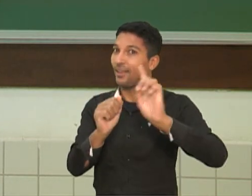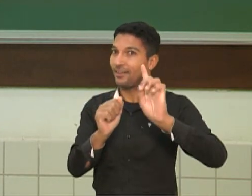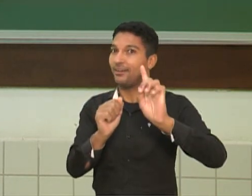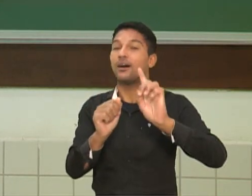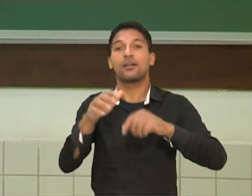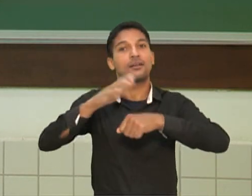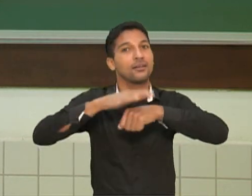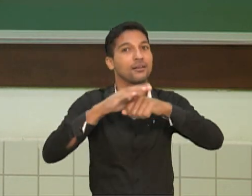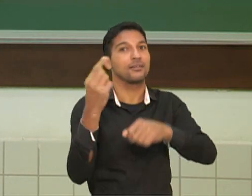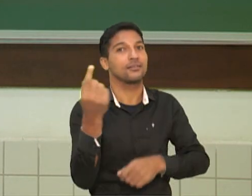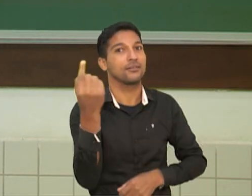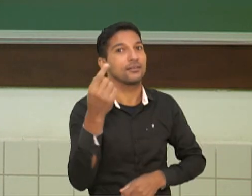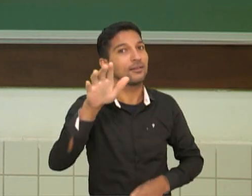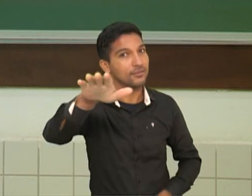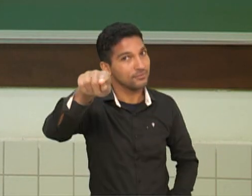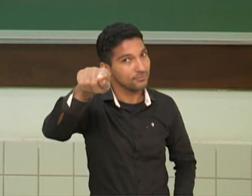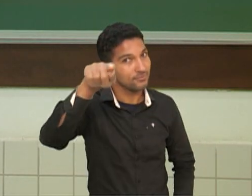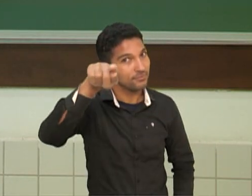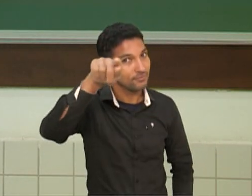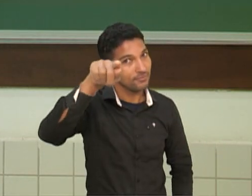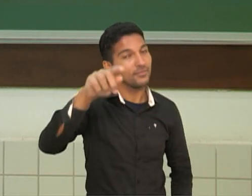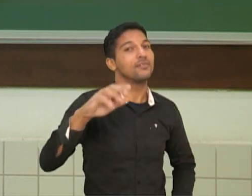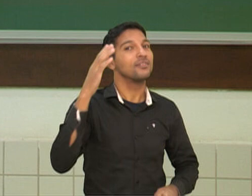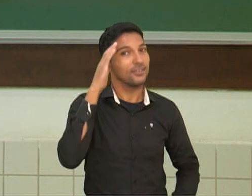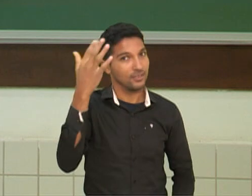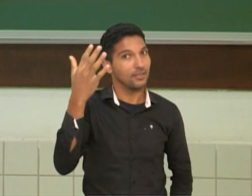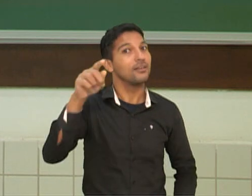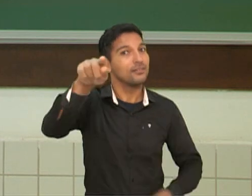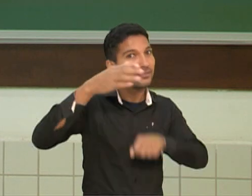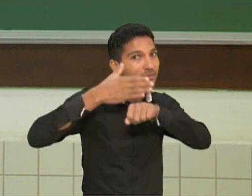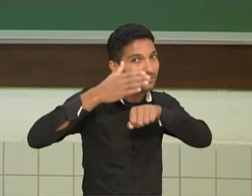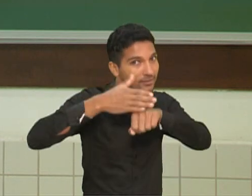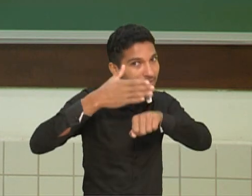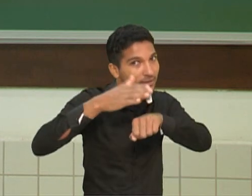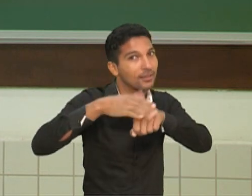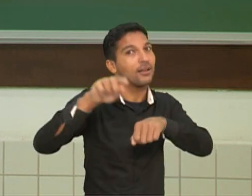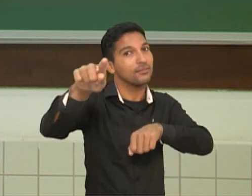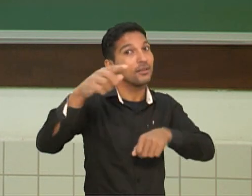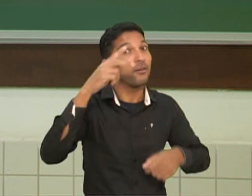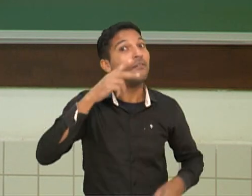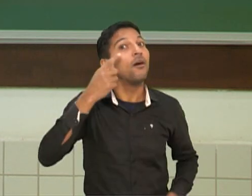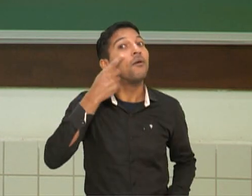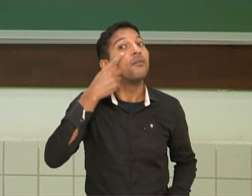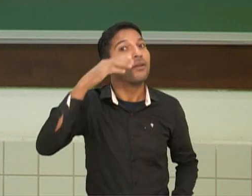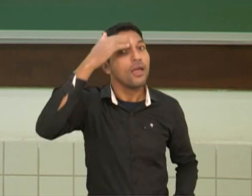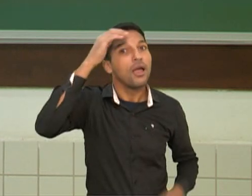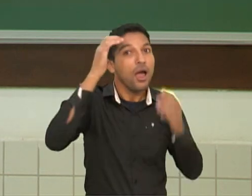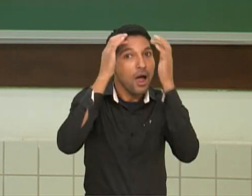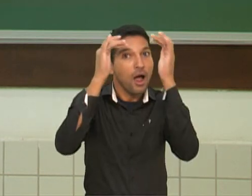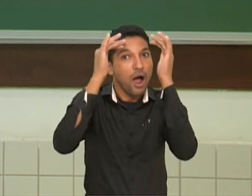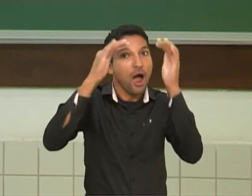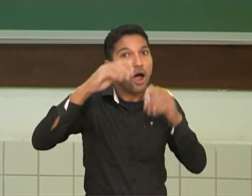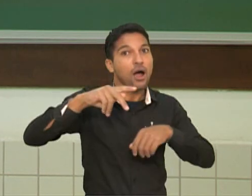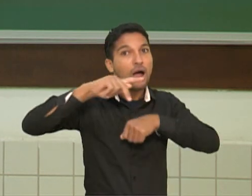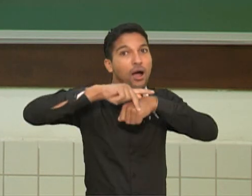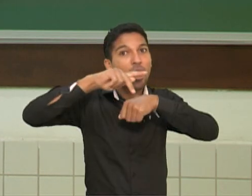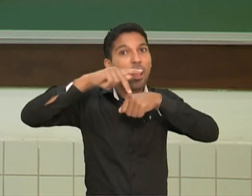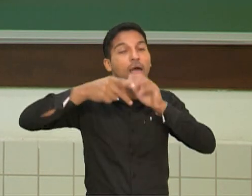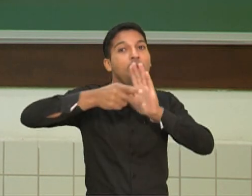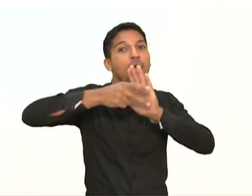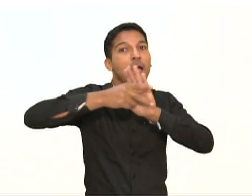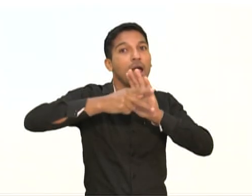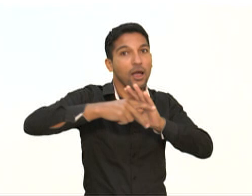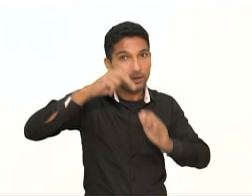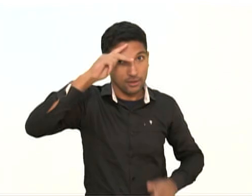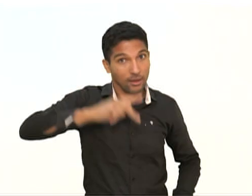e desenvolvendo juntos. Aí agora eu quero que vocês treinem aí a autonomia de vocês para a resolução desse exercício. Não vou deixar dica, fica